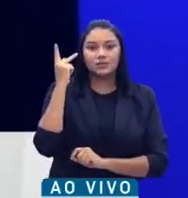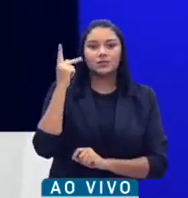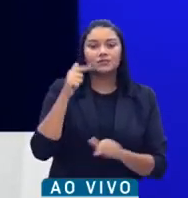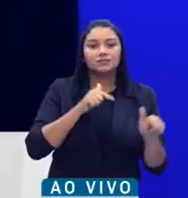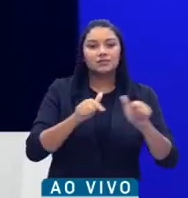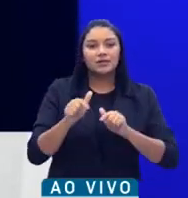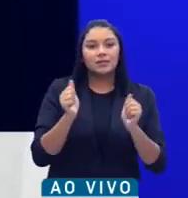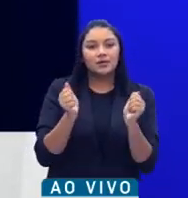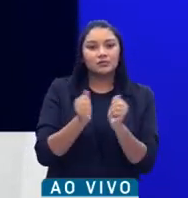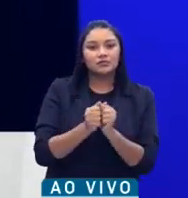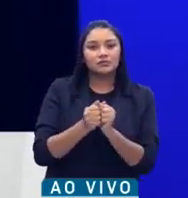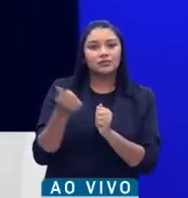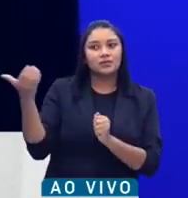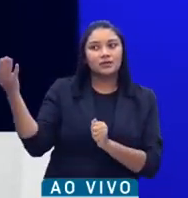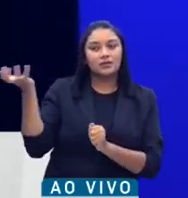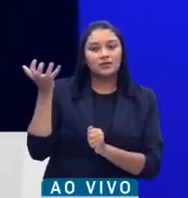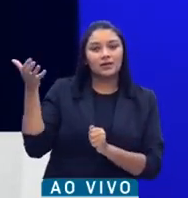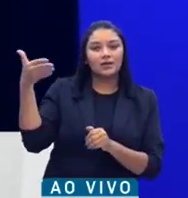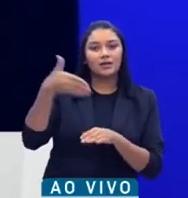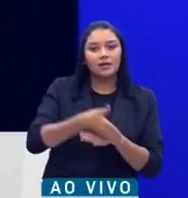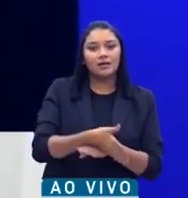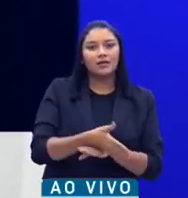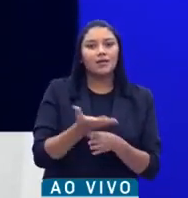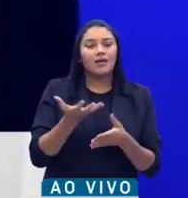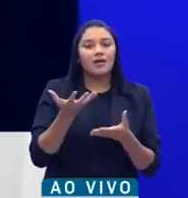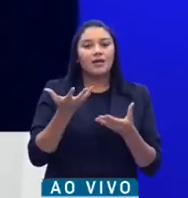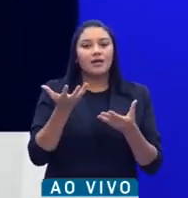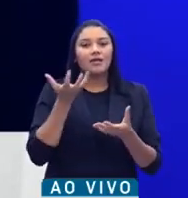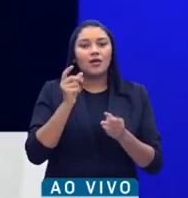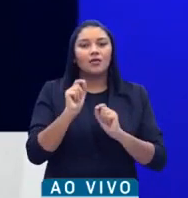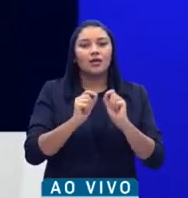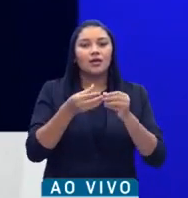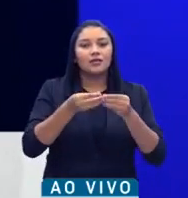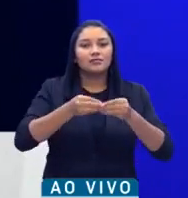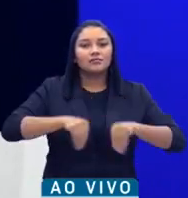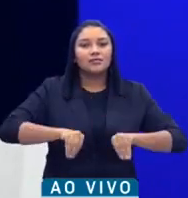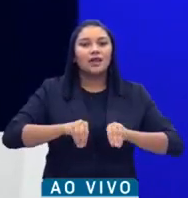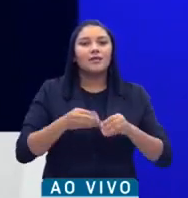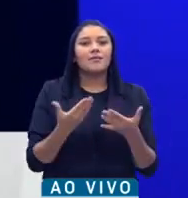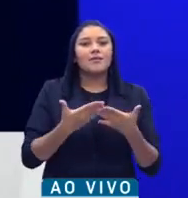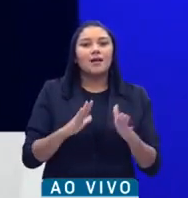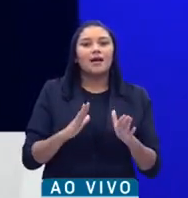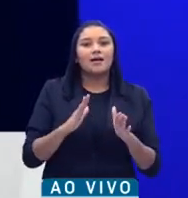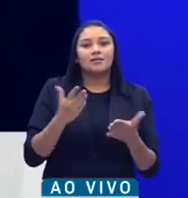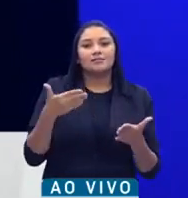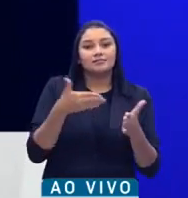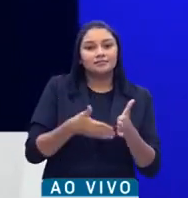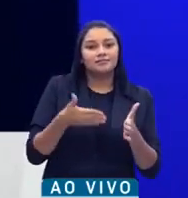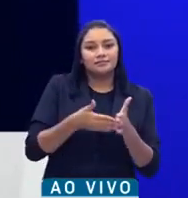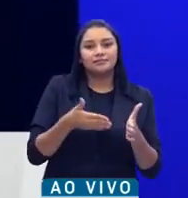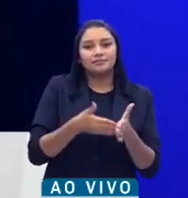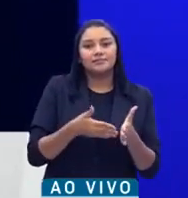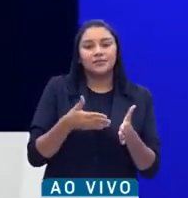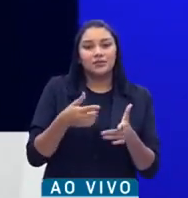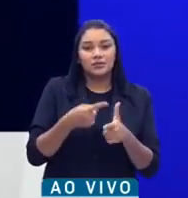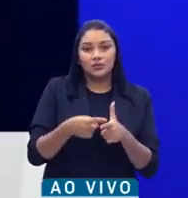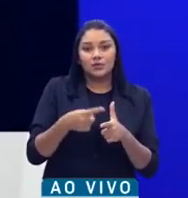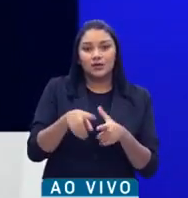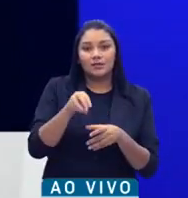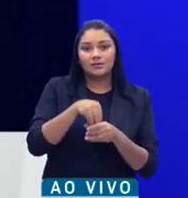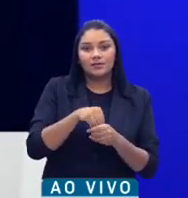tentam desestabilizar e desconstruir as candidaturas do nosso partido. Os problemas internos eles estão